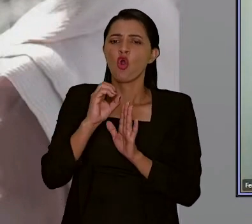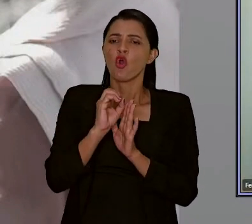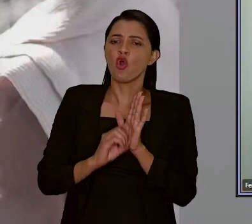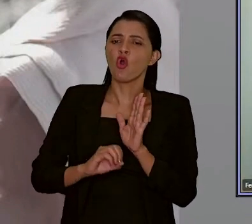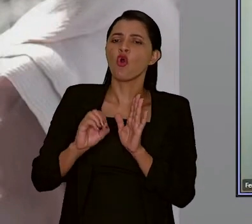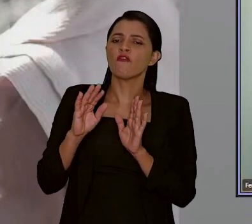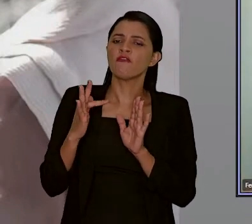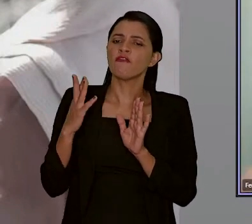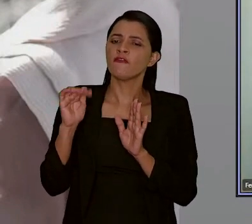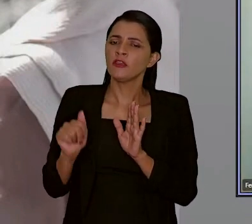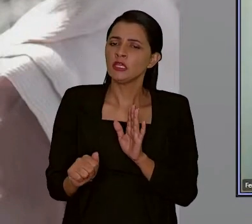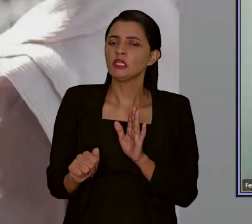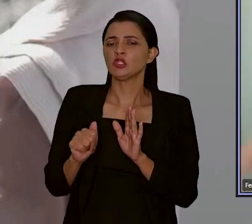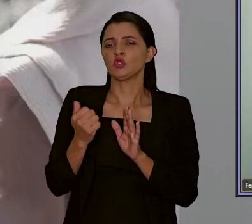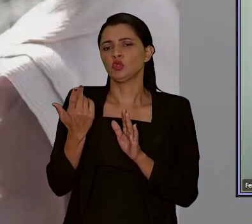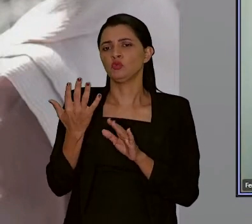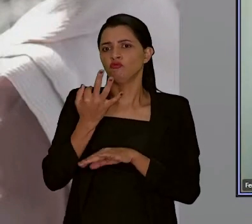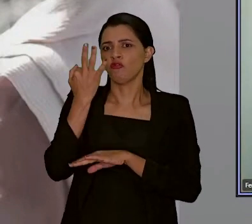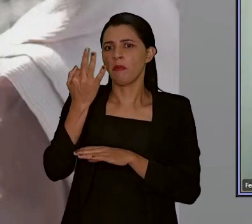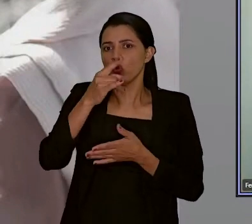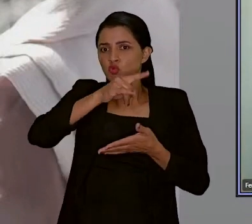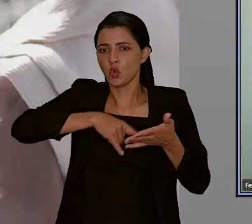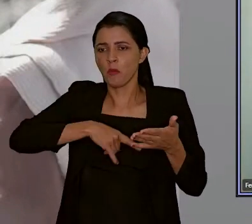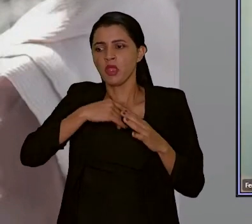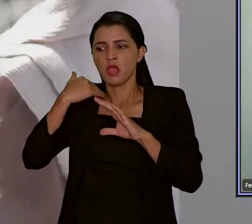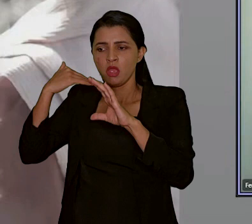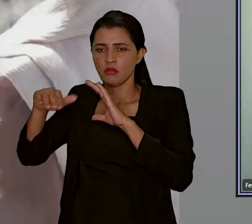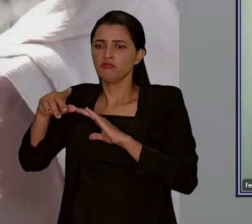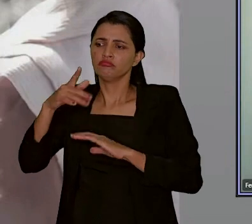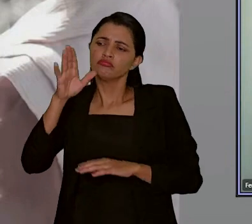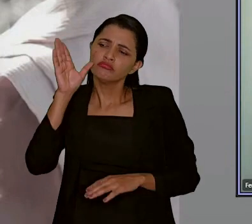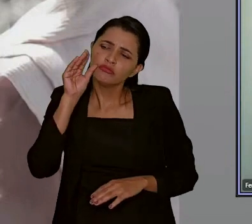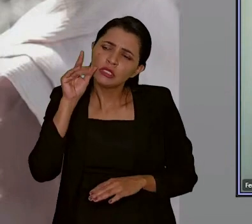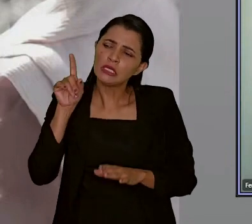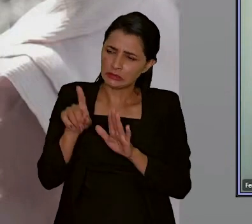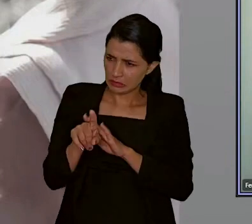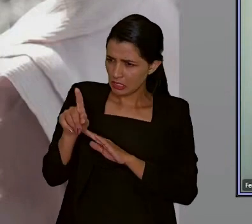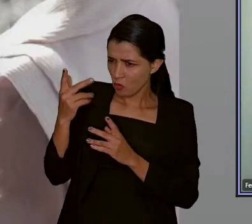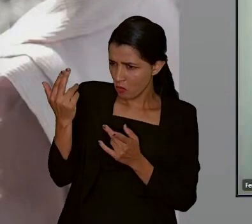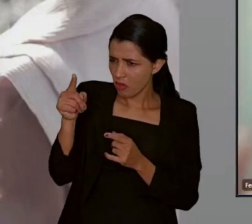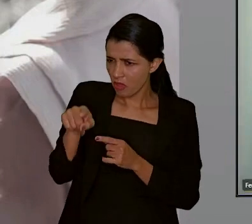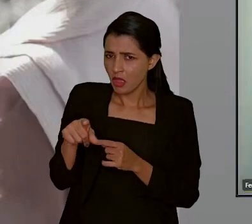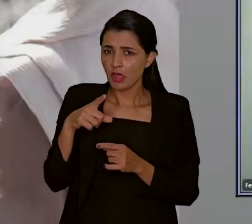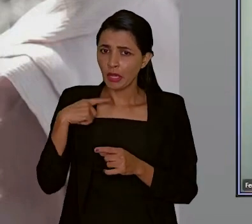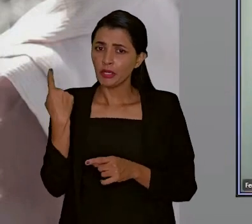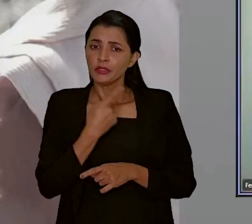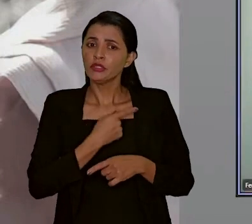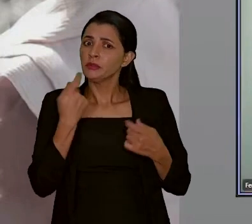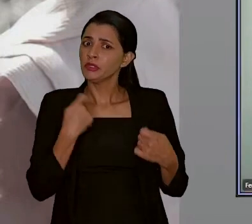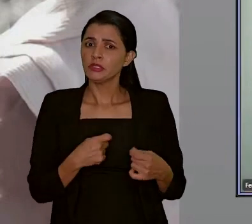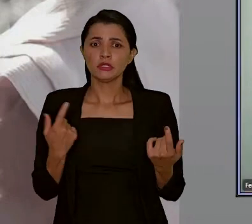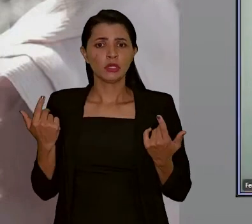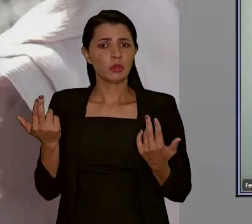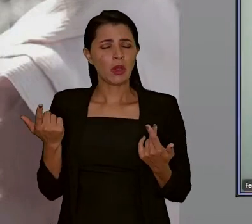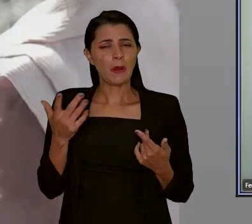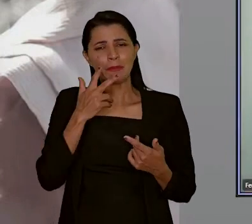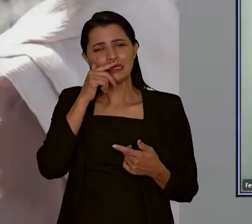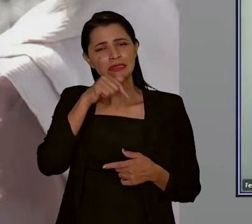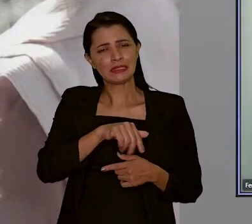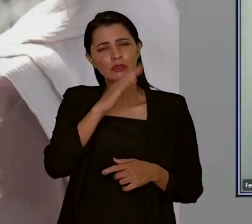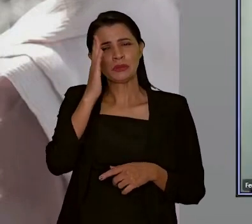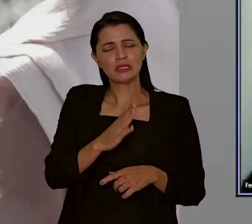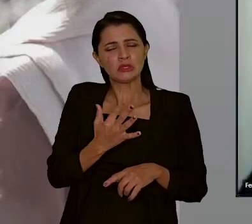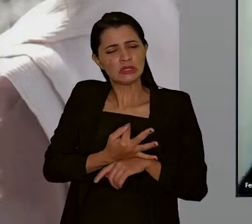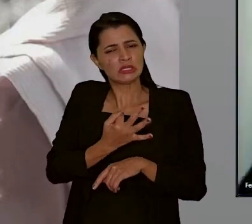que eu tenho e nós vamos ter que avançar para isso, porque eu vejo uma certa resistência. Esses dias nós tivemos um caso aqui no Rio Grande